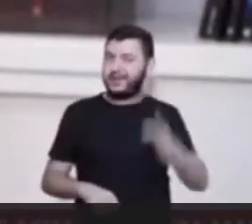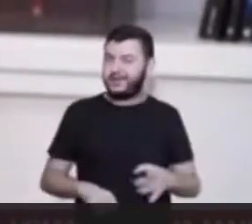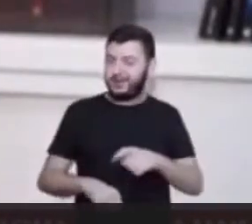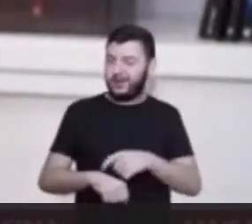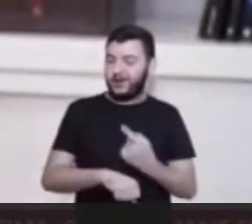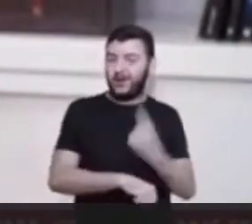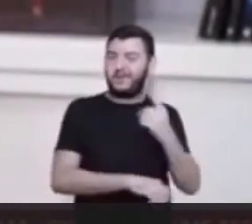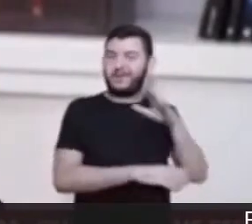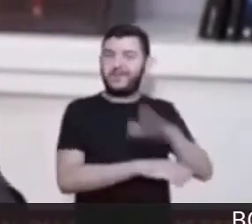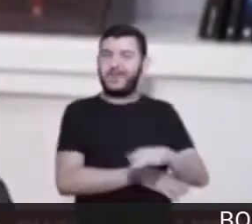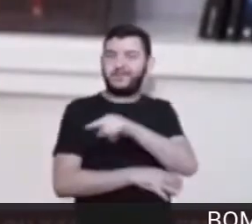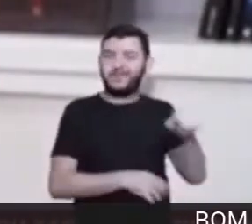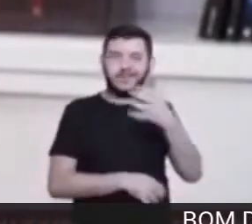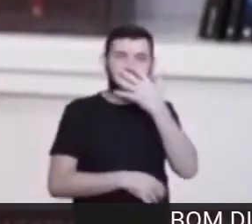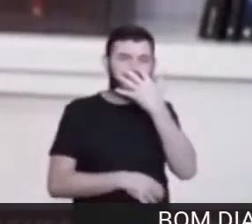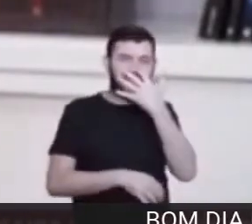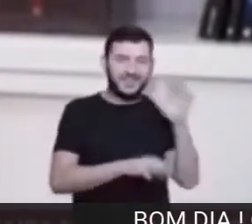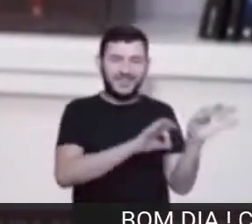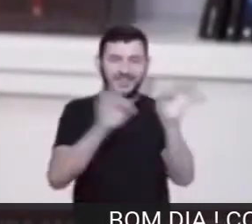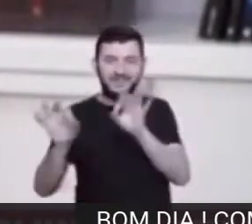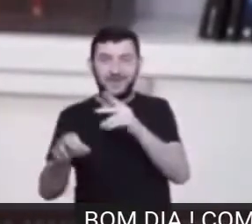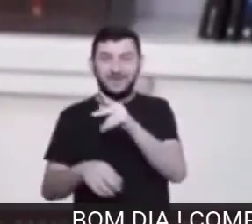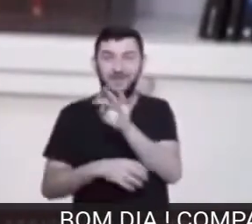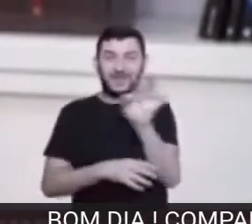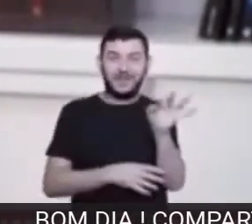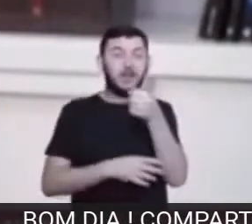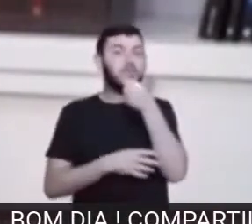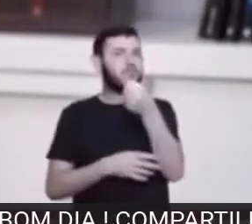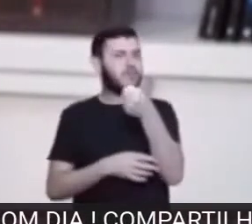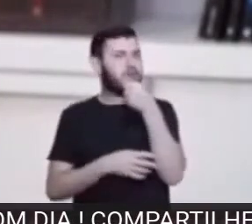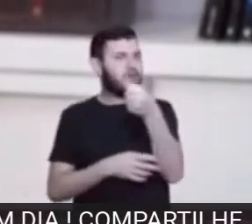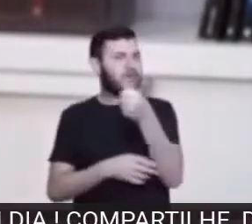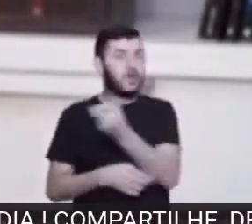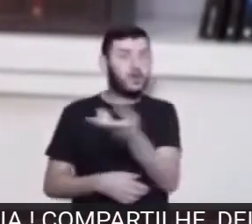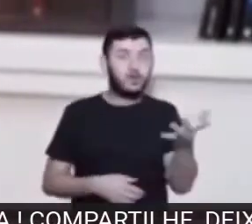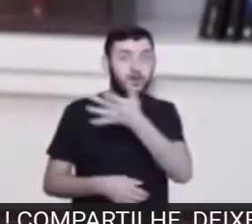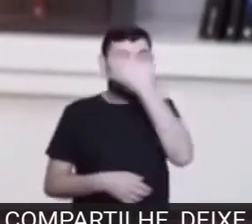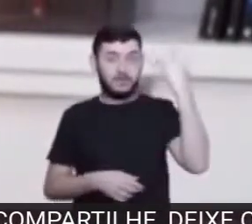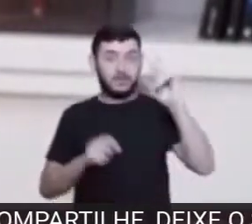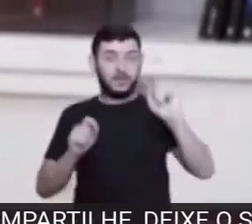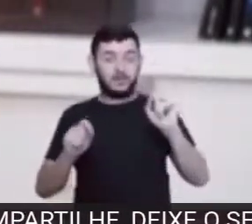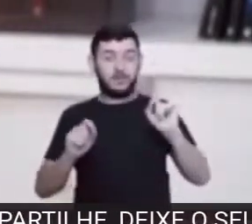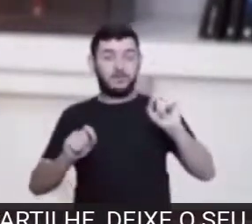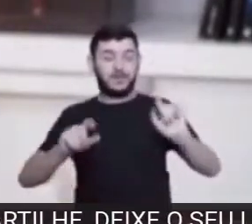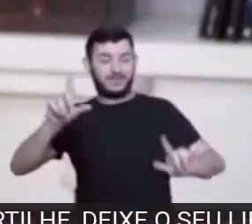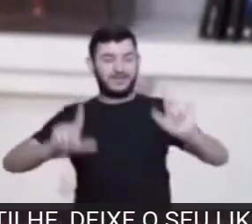PT entrevistar muita gente na sua TV, sabe,